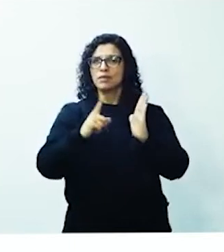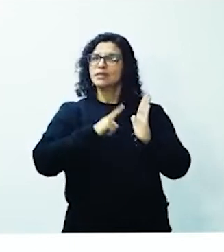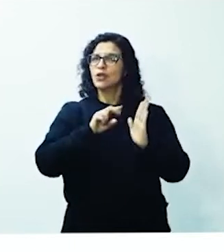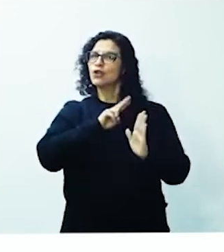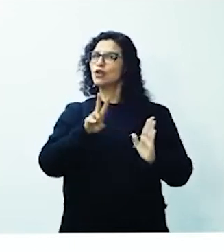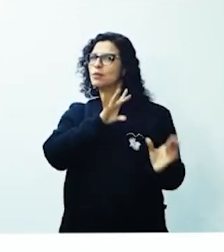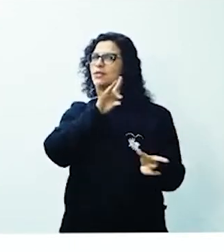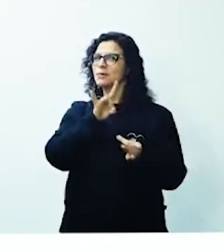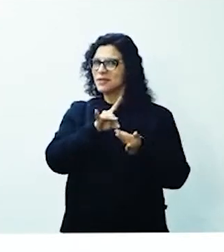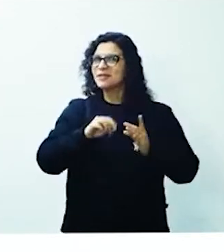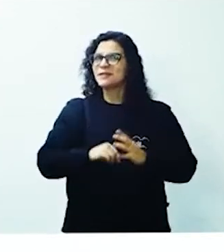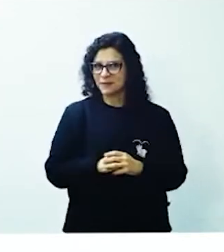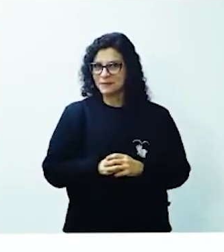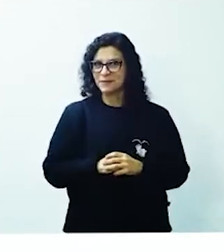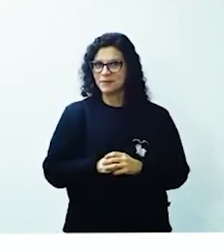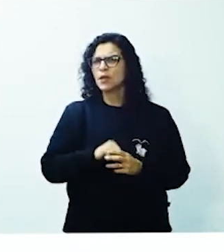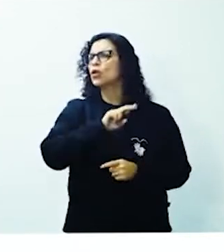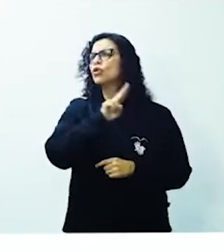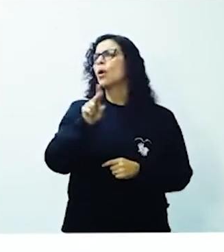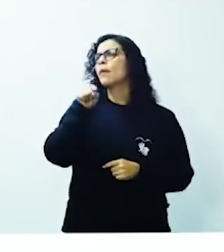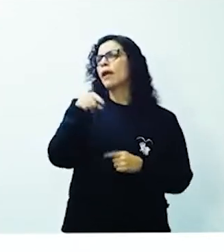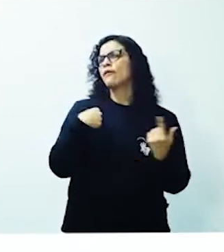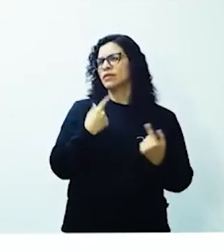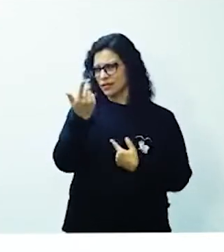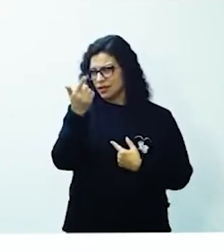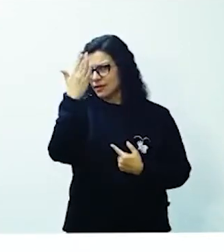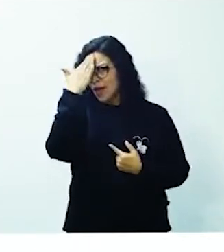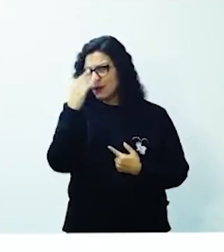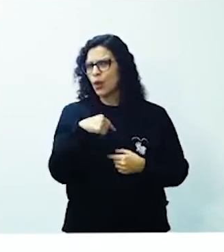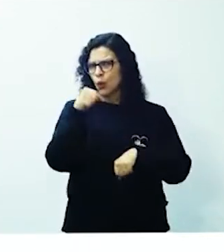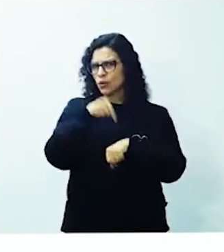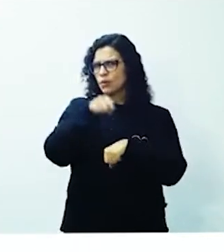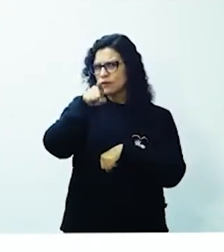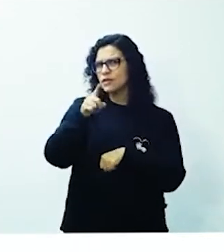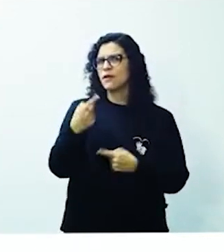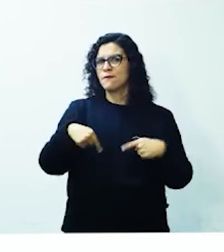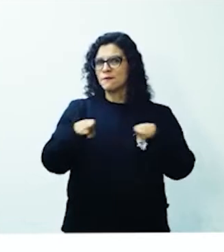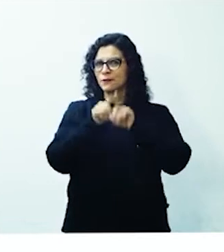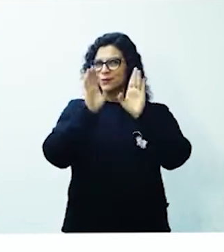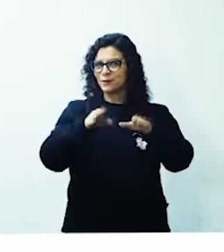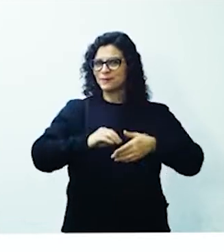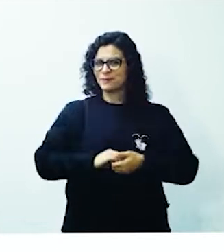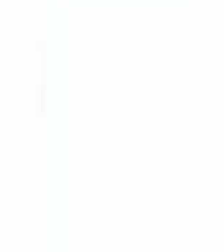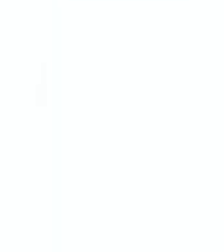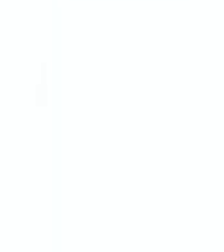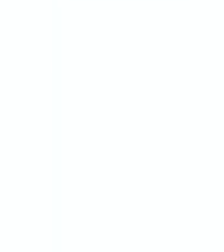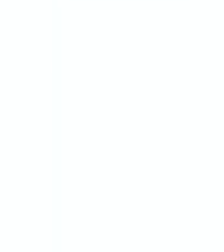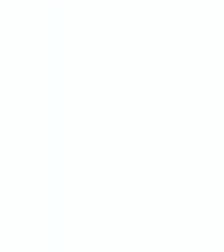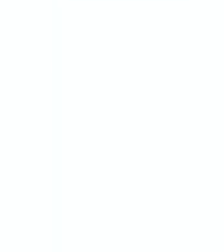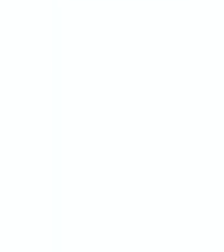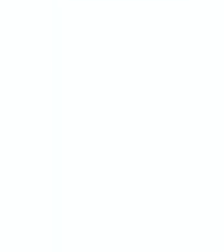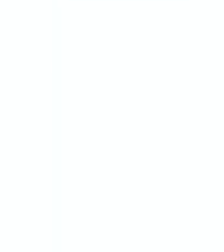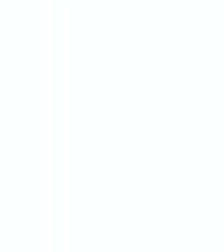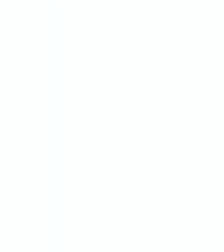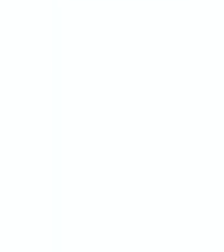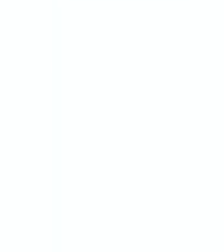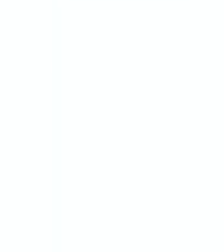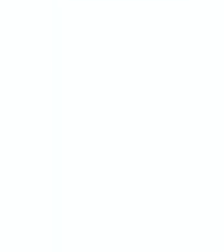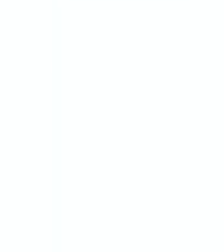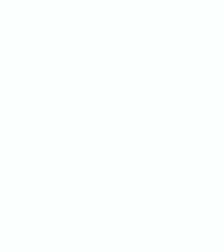um nome específico. Que nome é esse? Será que você sabe? Vou dar um tempinho para você e eu já volto.